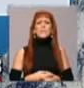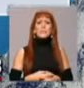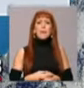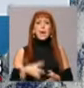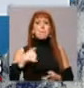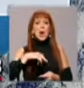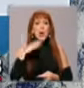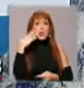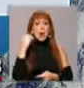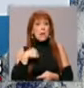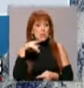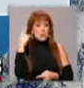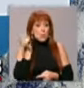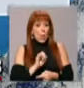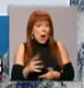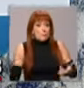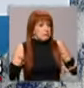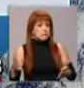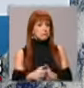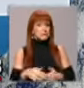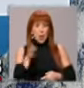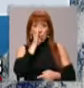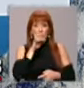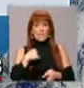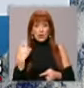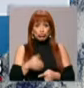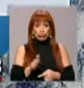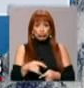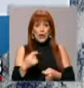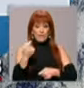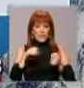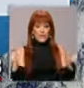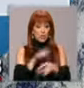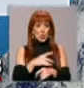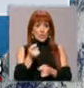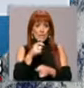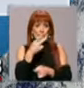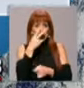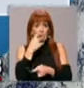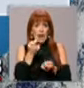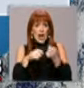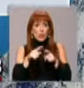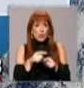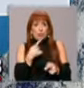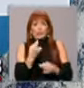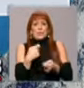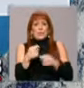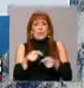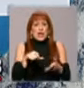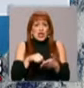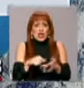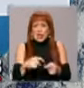nós é natural, não nos custa nada, é um hábito que já temos, vendemos jornais, vendemos tabaco, vendemos tanta coisa,